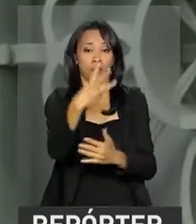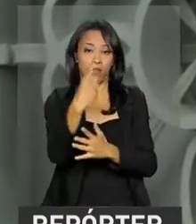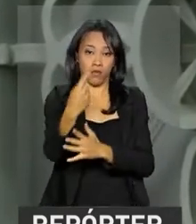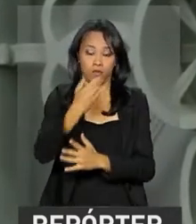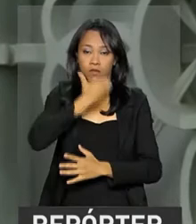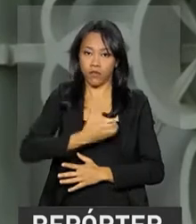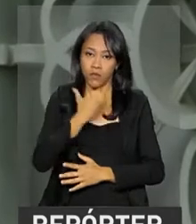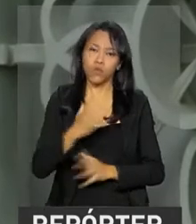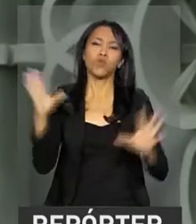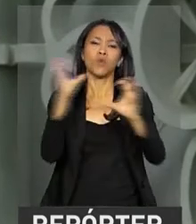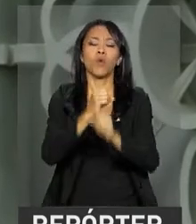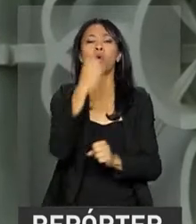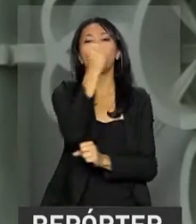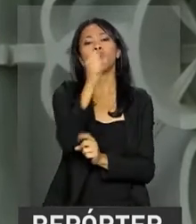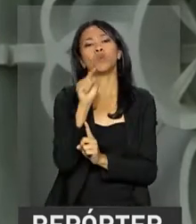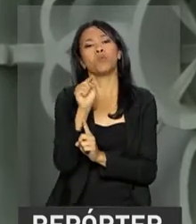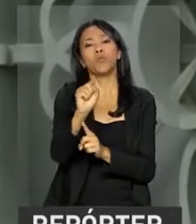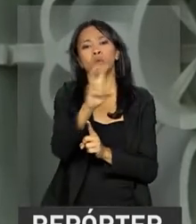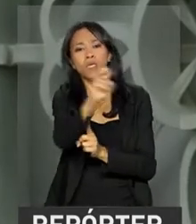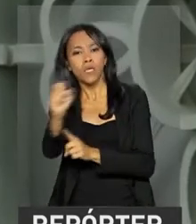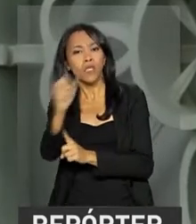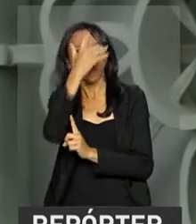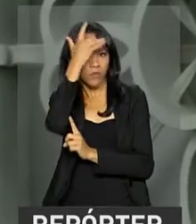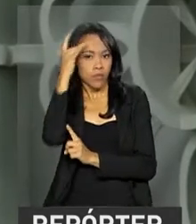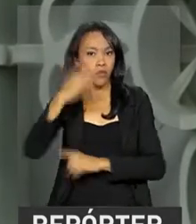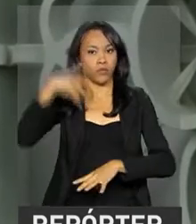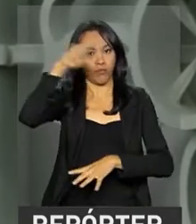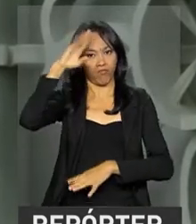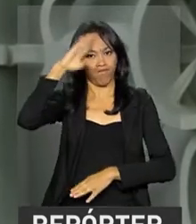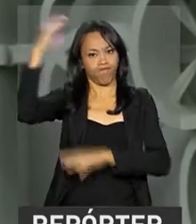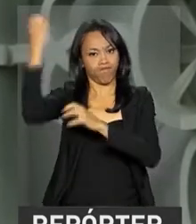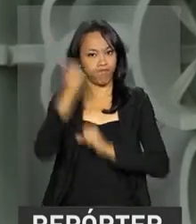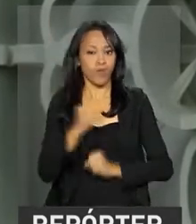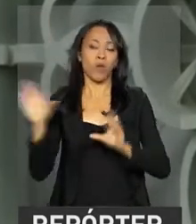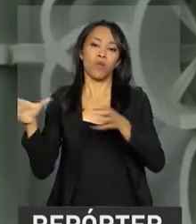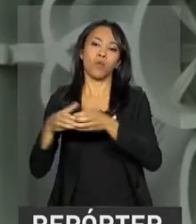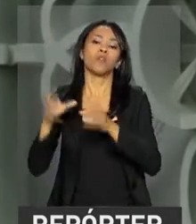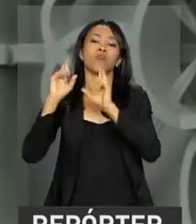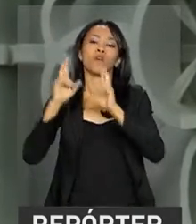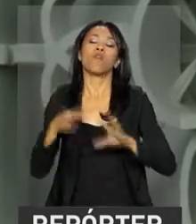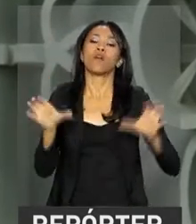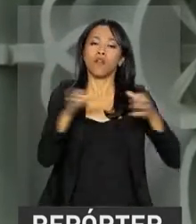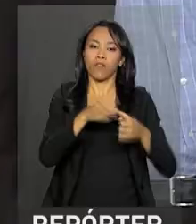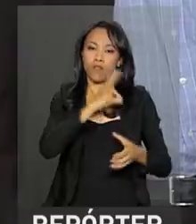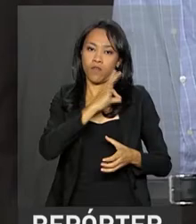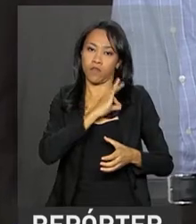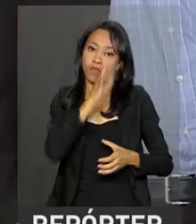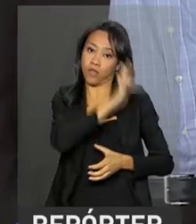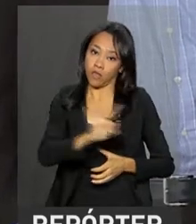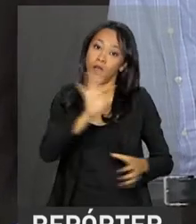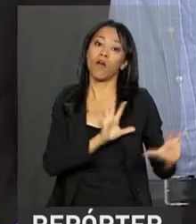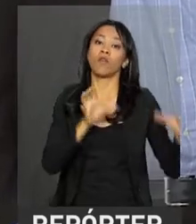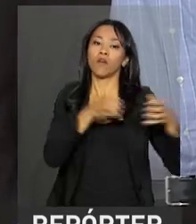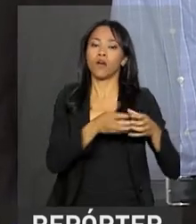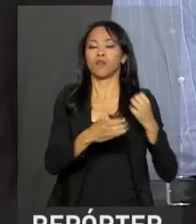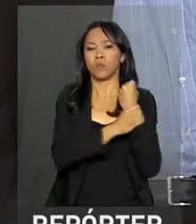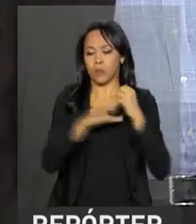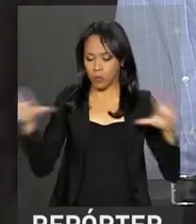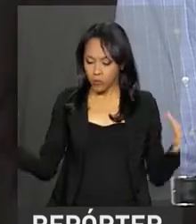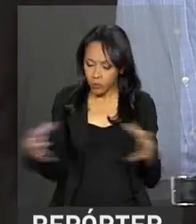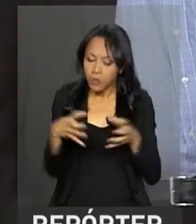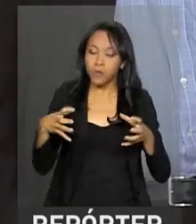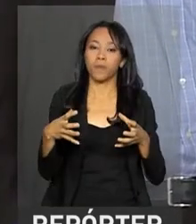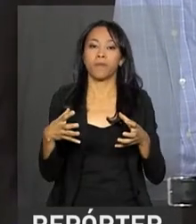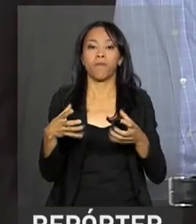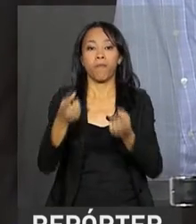militares além de integrantes da força nacional e da polícia rodoviária federal nada impedirá que no começo